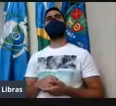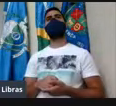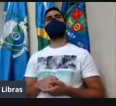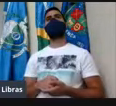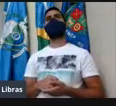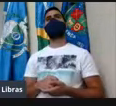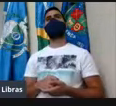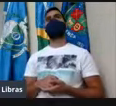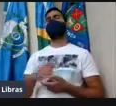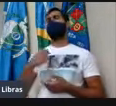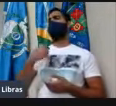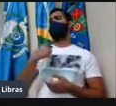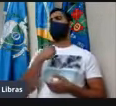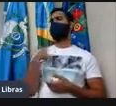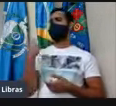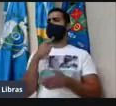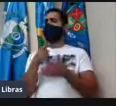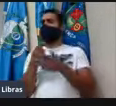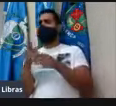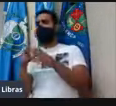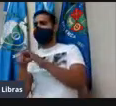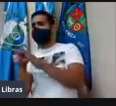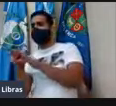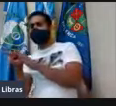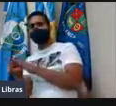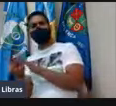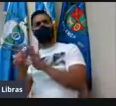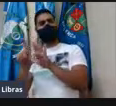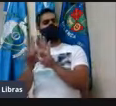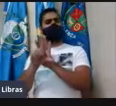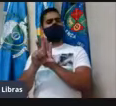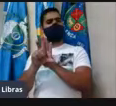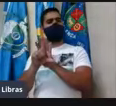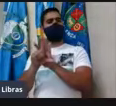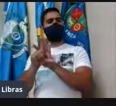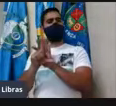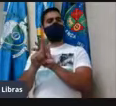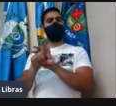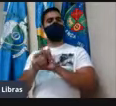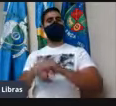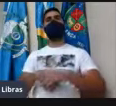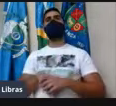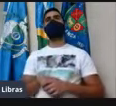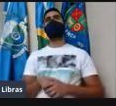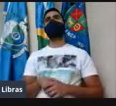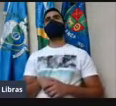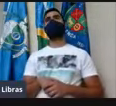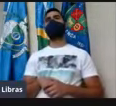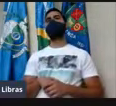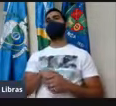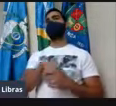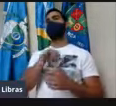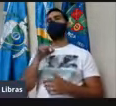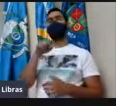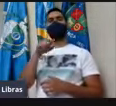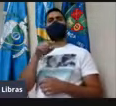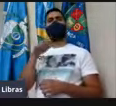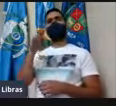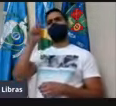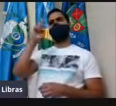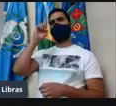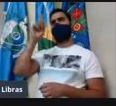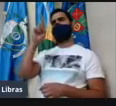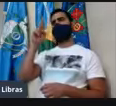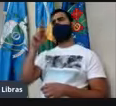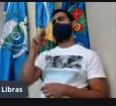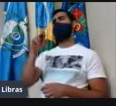como os fiscalizadores da lei, vereador Marquinhos? Se ele é uma autoridade, é uma autarquia, mas é